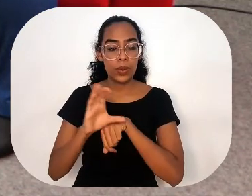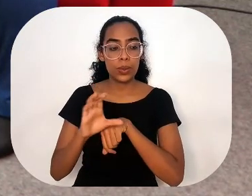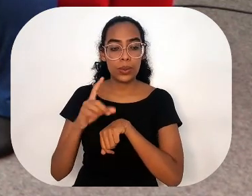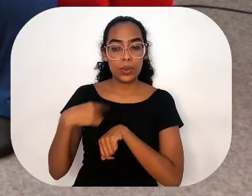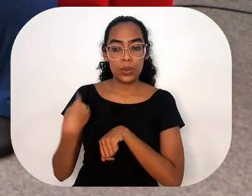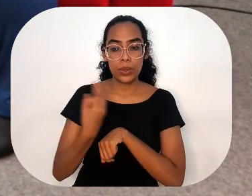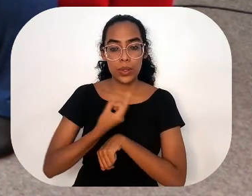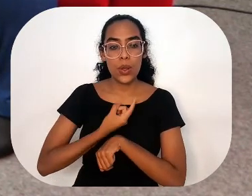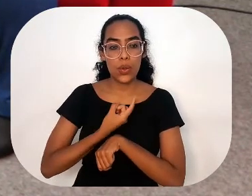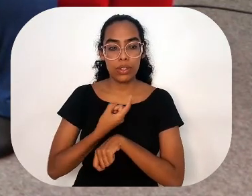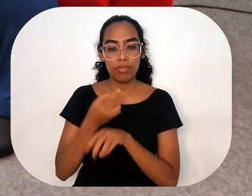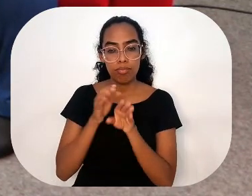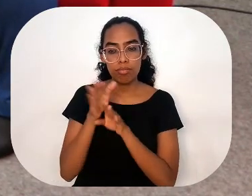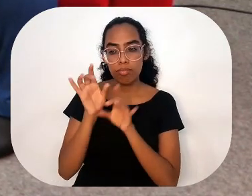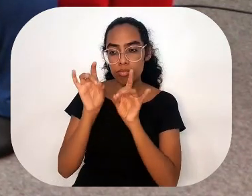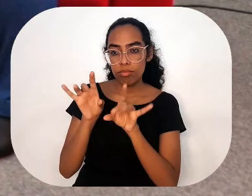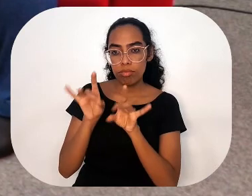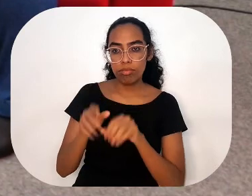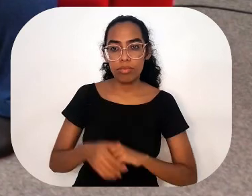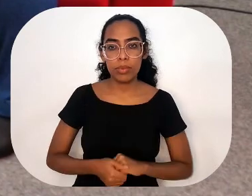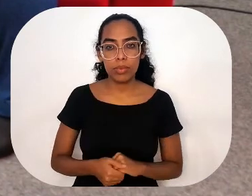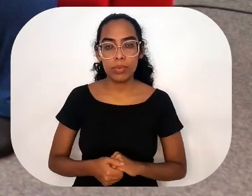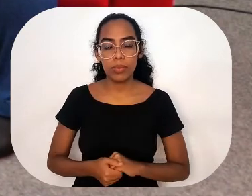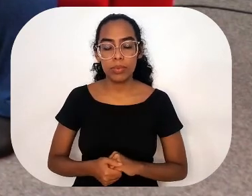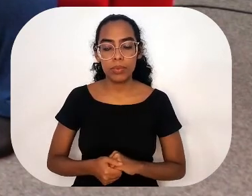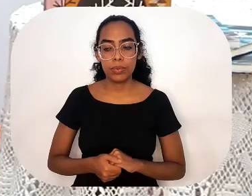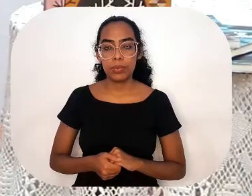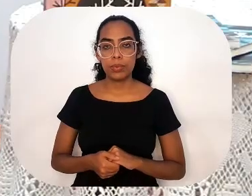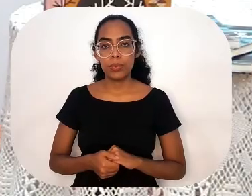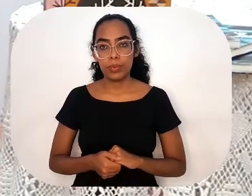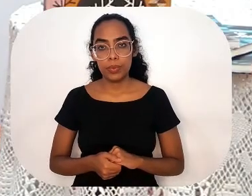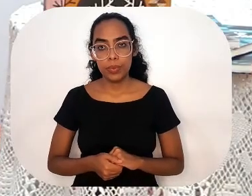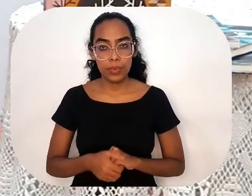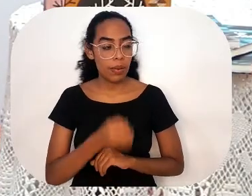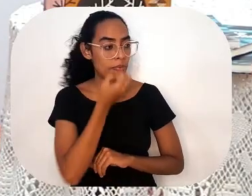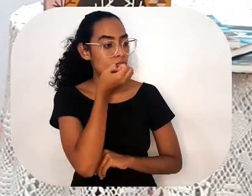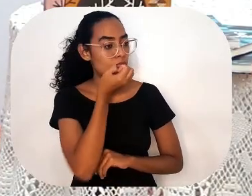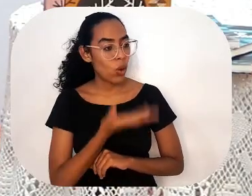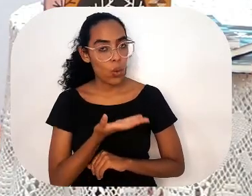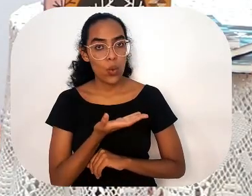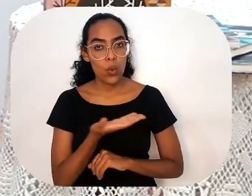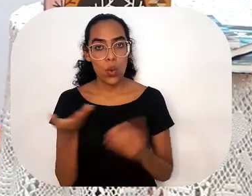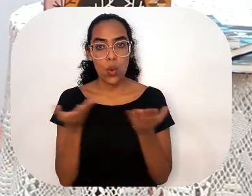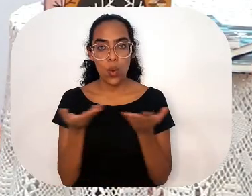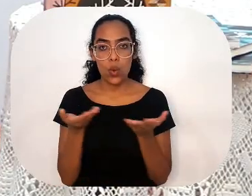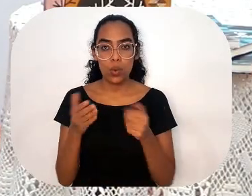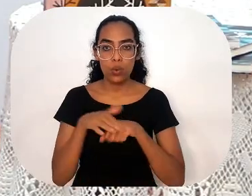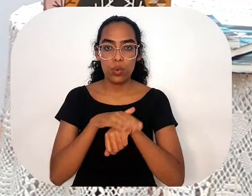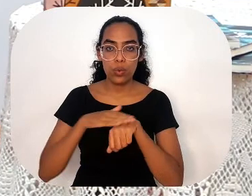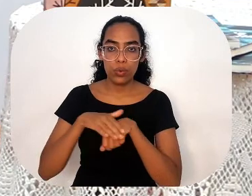das narrativas como nos cursos também que a gente ministra né Tiago Foi muito bom conversar sobre